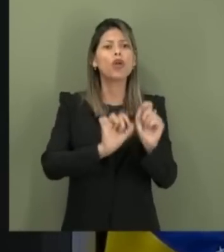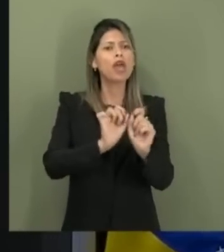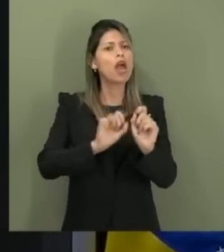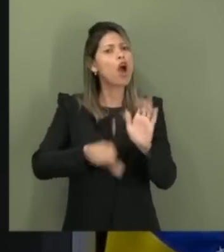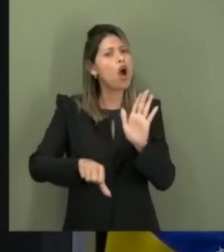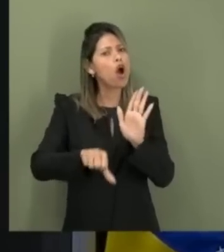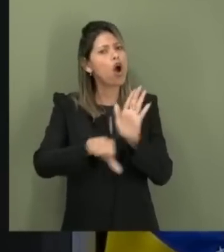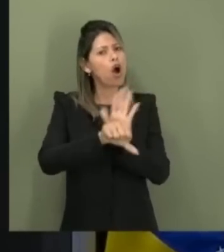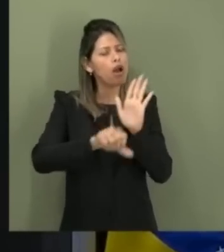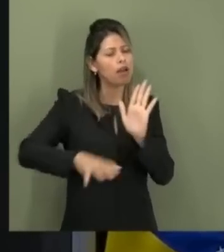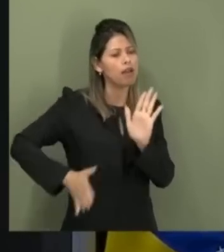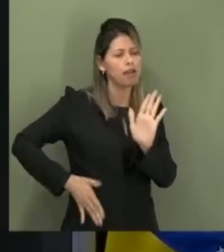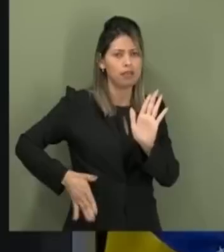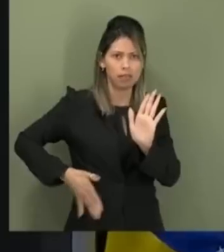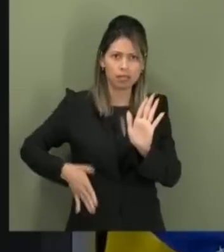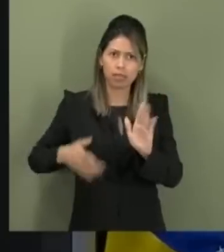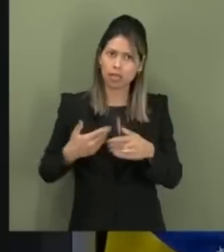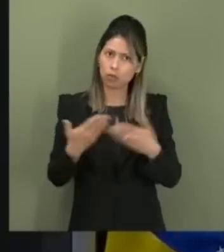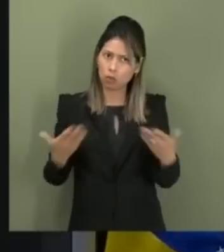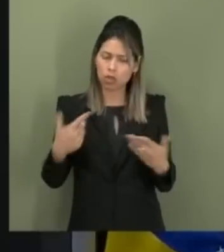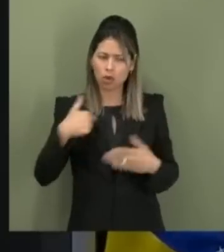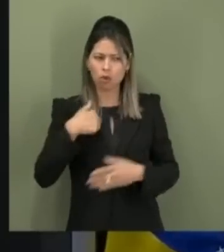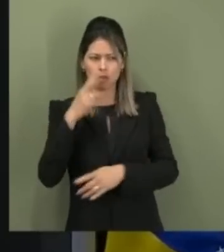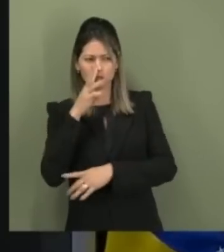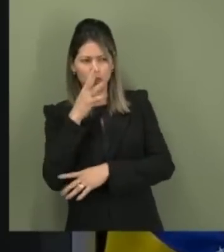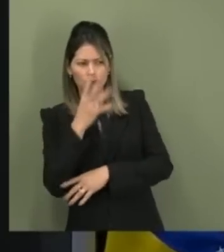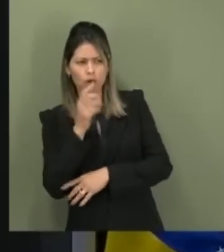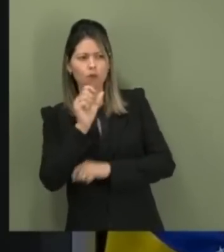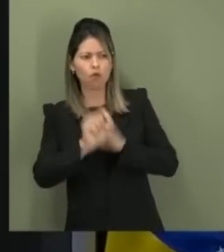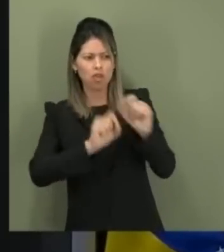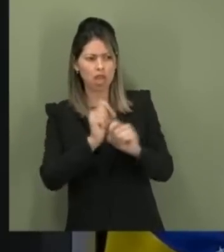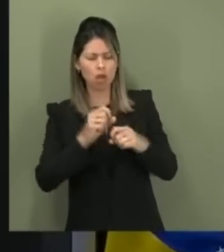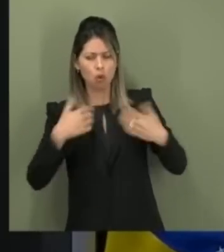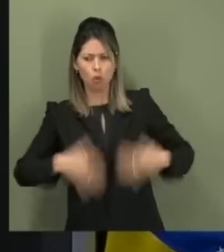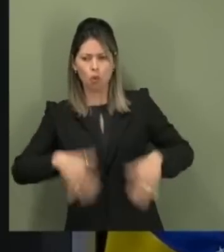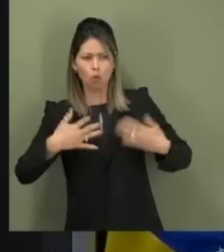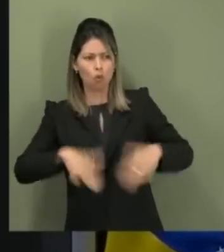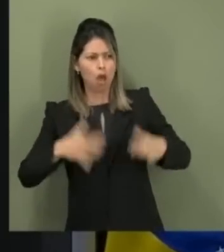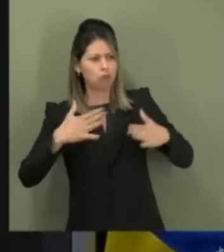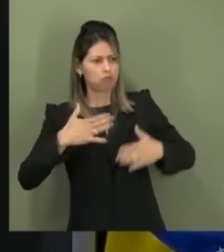ousadia que, se não maior, é igualmente assustadora.